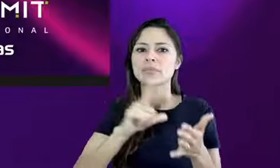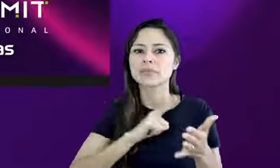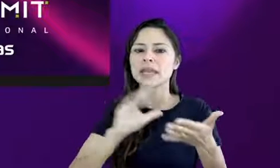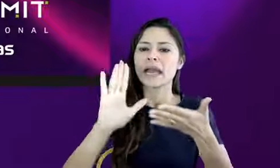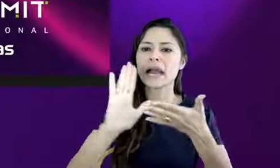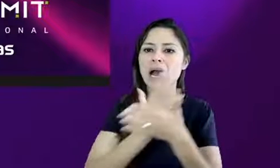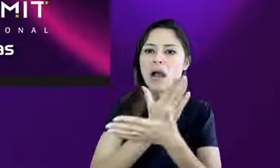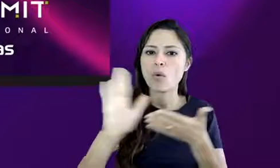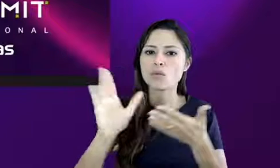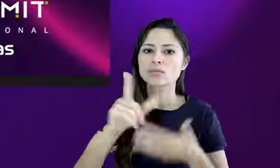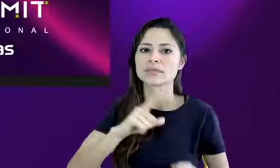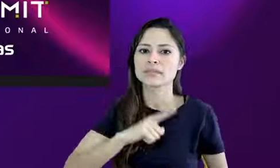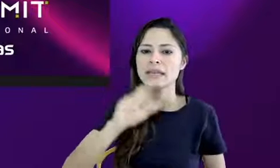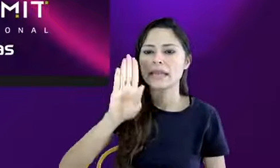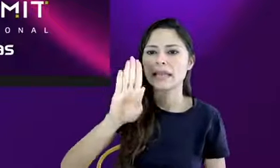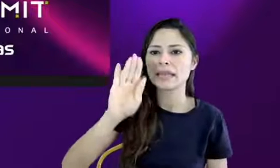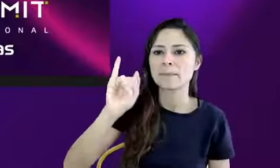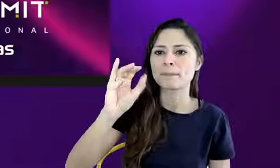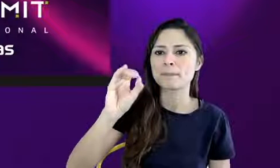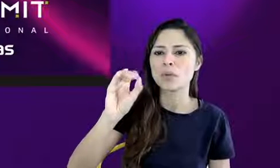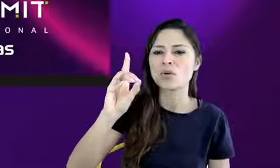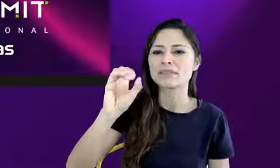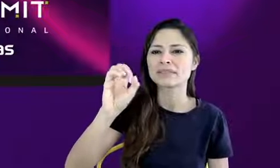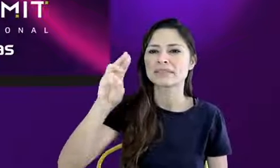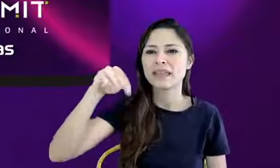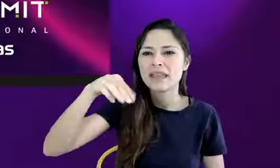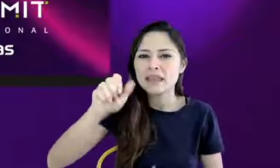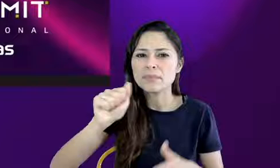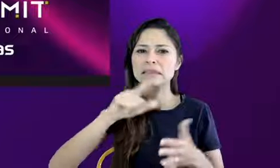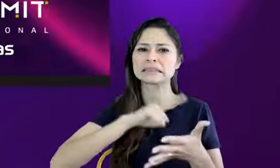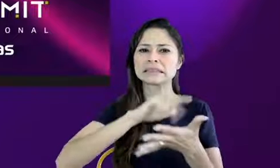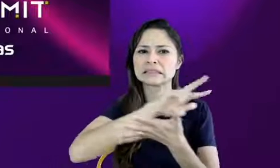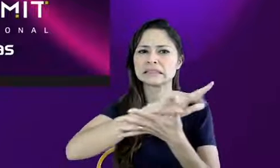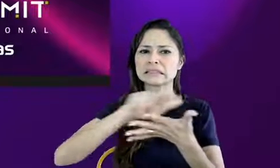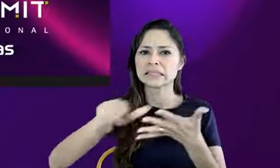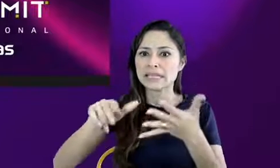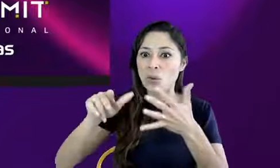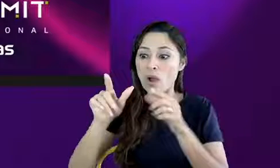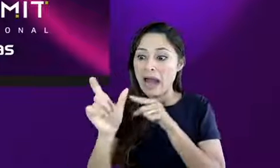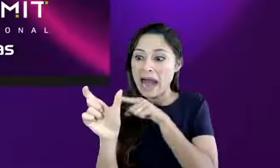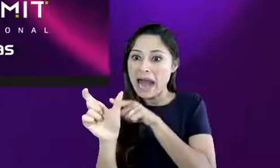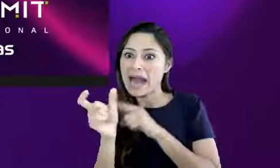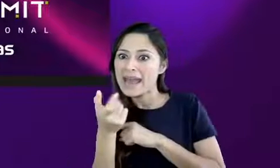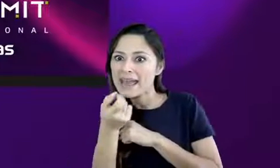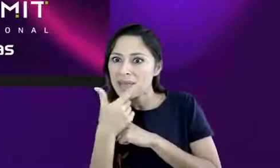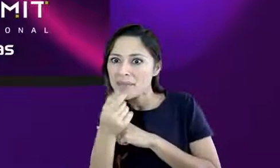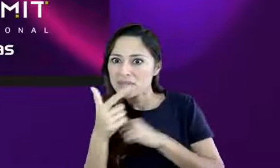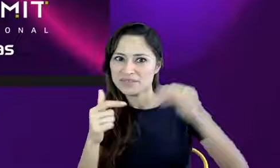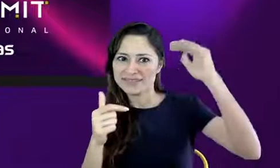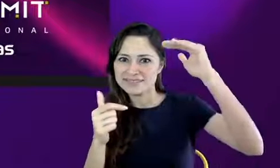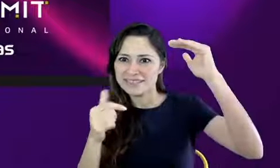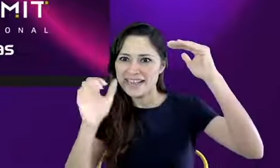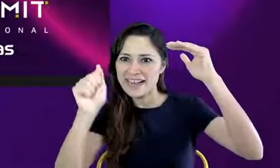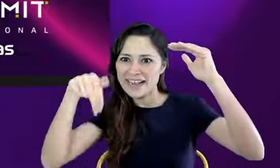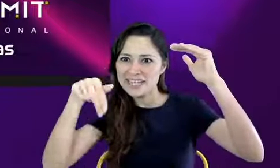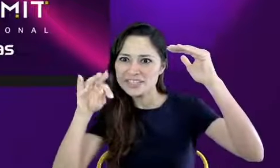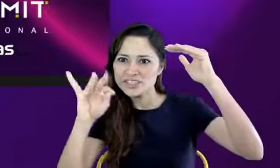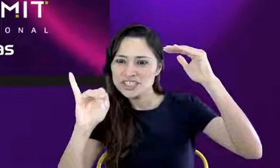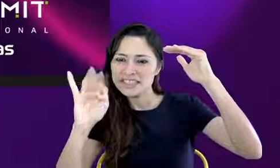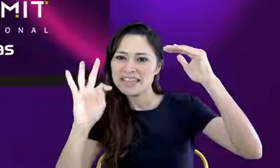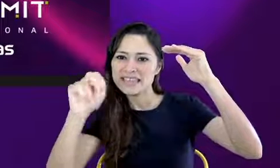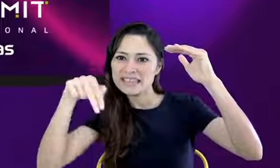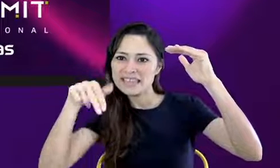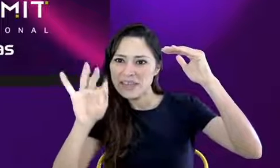pioderma gangrenoso, em casos de uveíte, na hidradenite supurativa. Portanto, quando nós falamos no contexto